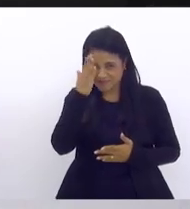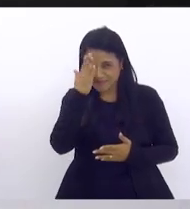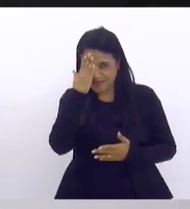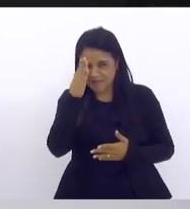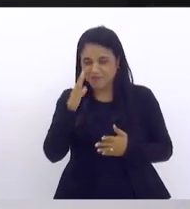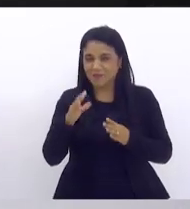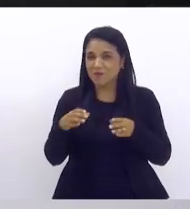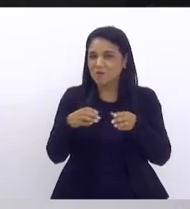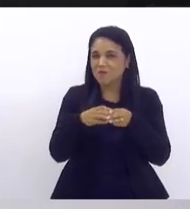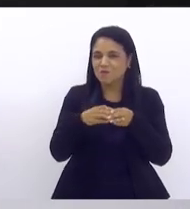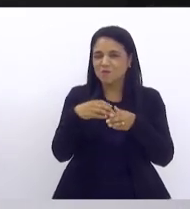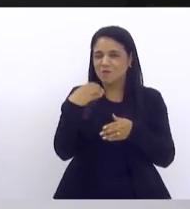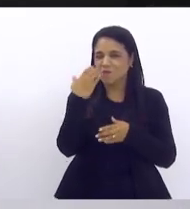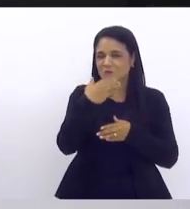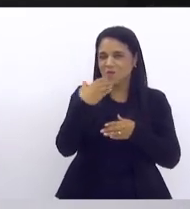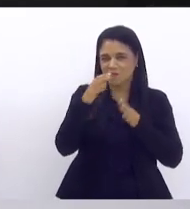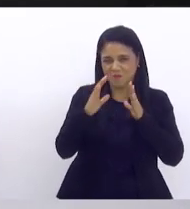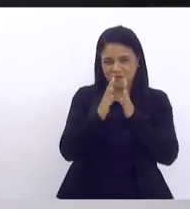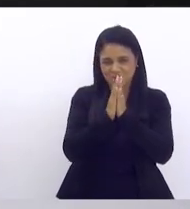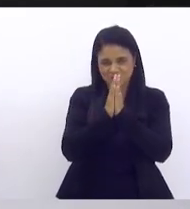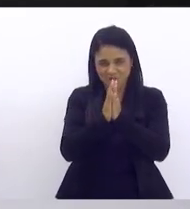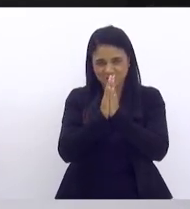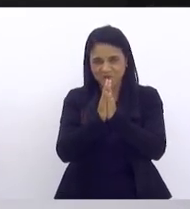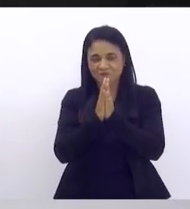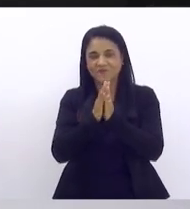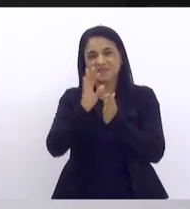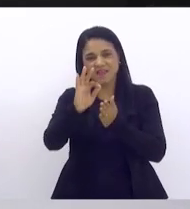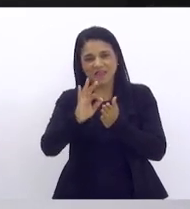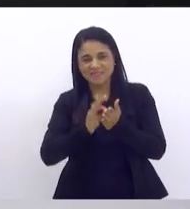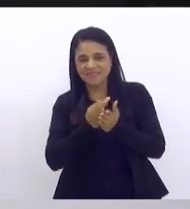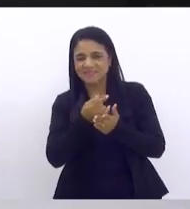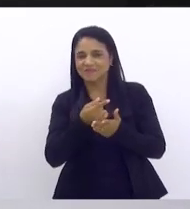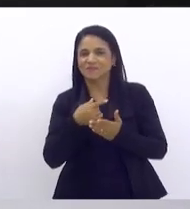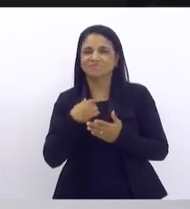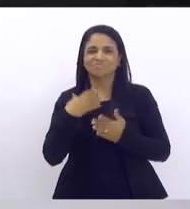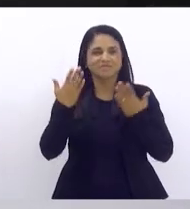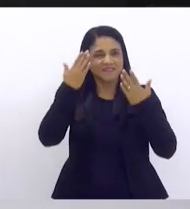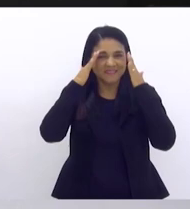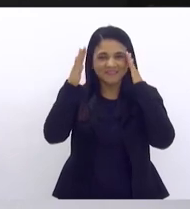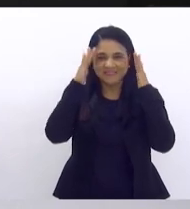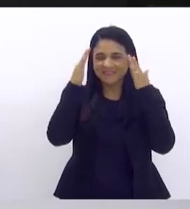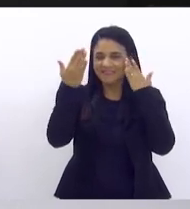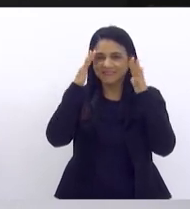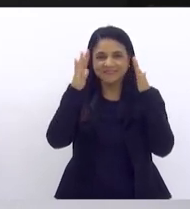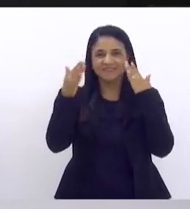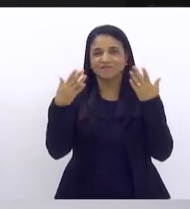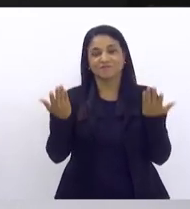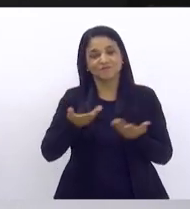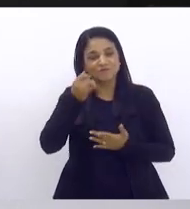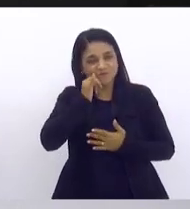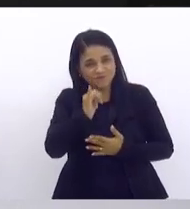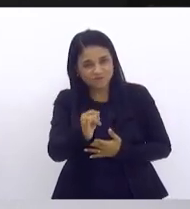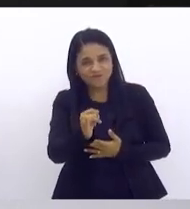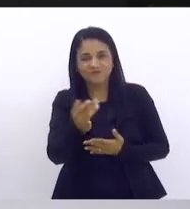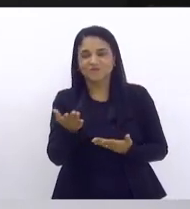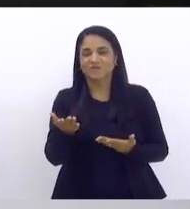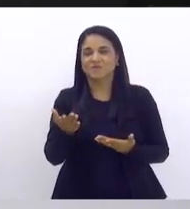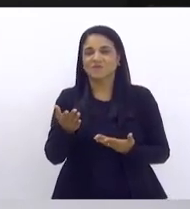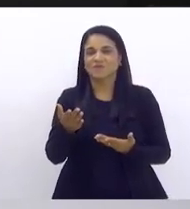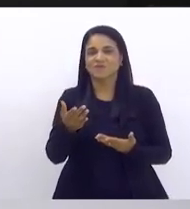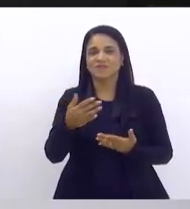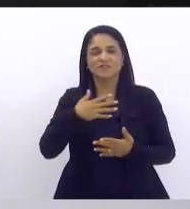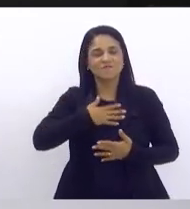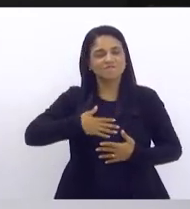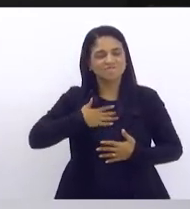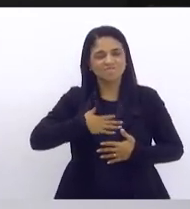grupo de oração, está lá, assinatura do nosso querido Mongó. Alegria muito grande. Dizer mais uma vez que eu estou